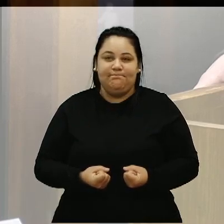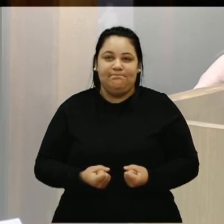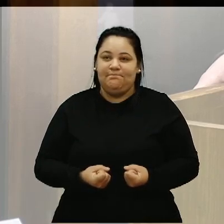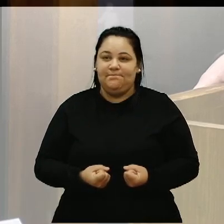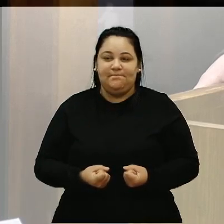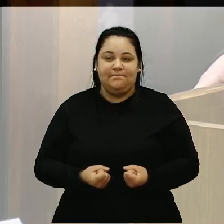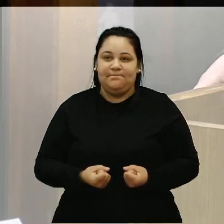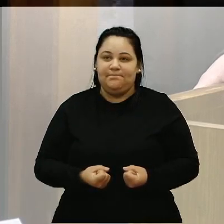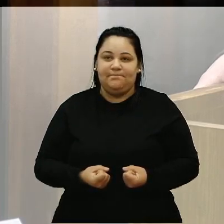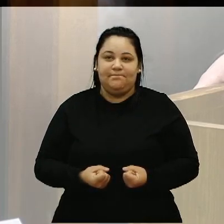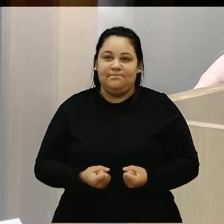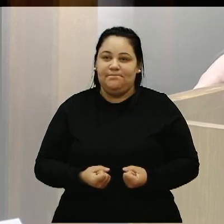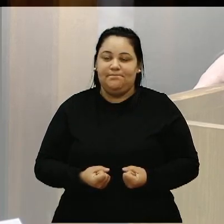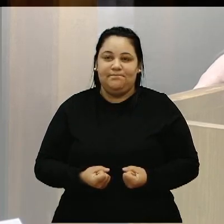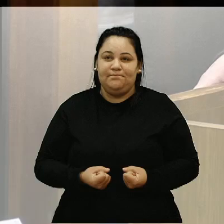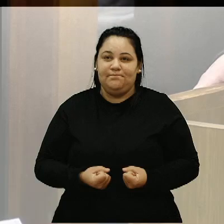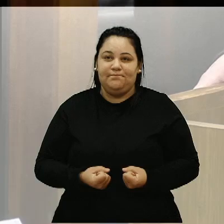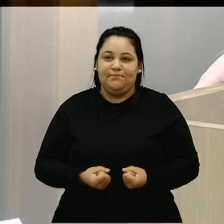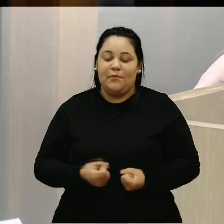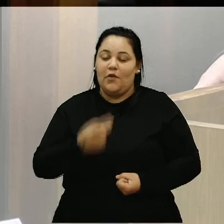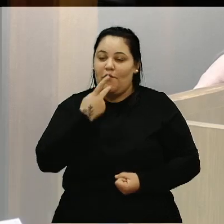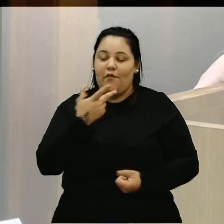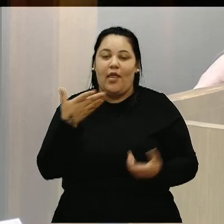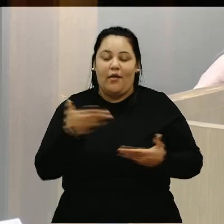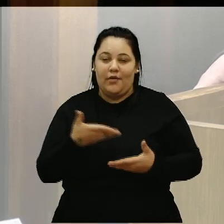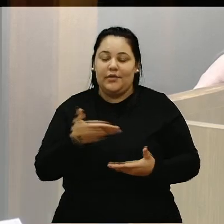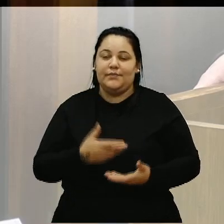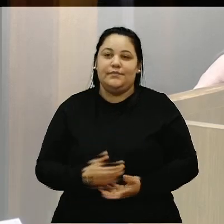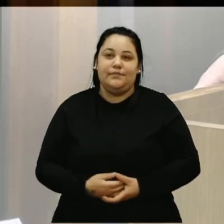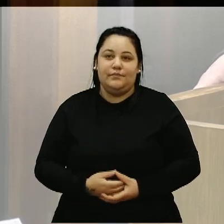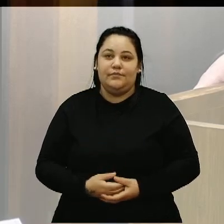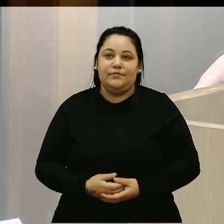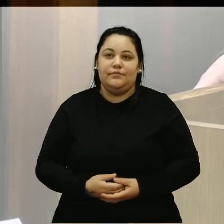inadmissível o que eu vou falar agora para vocês.